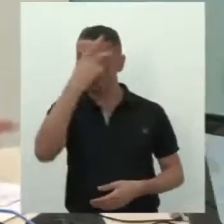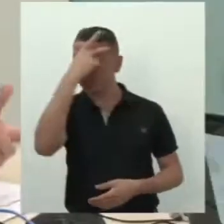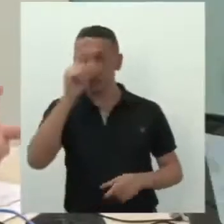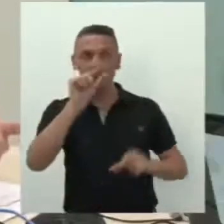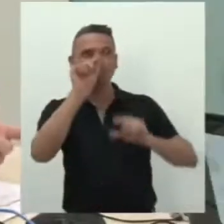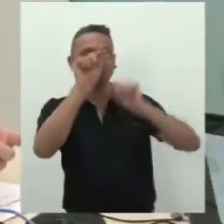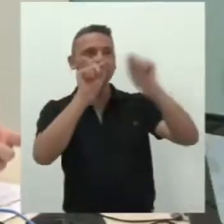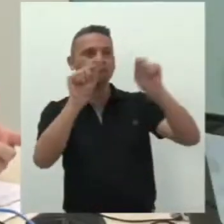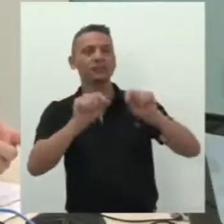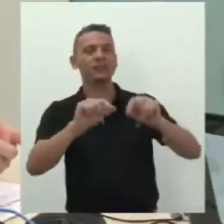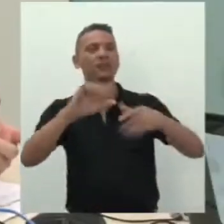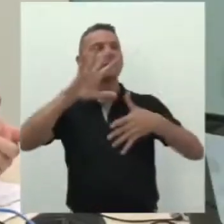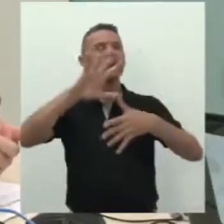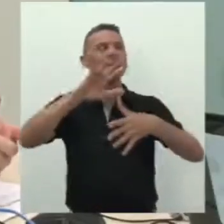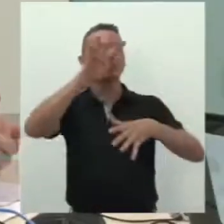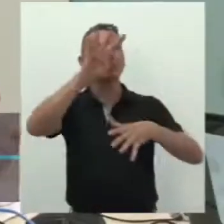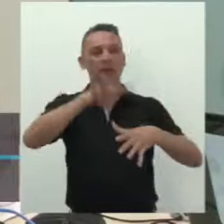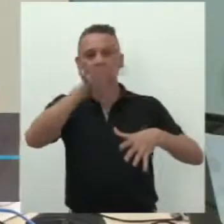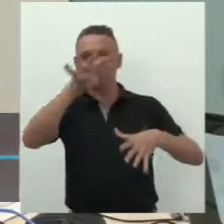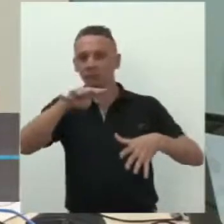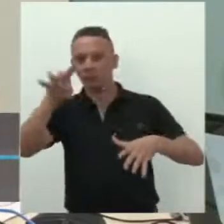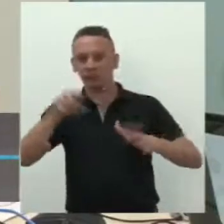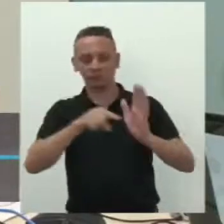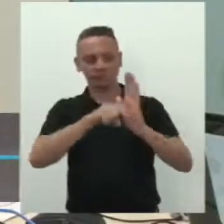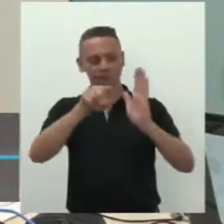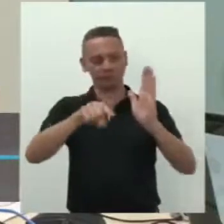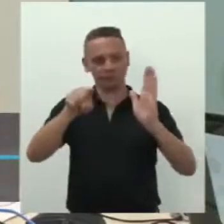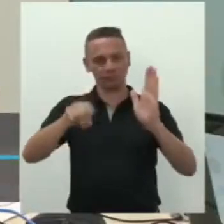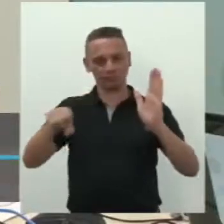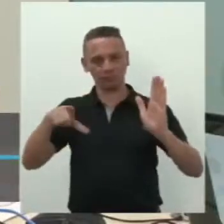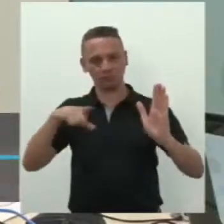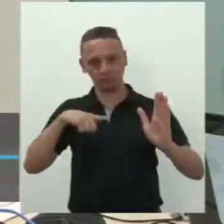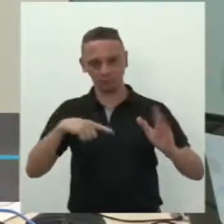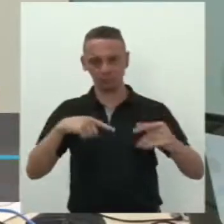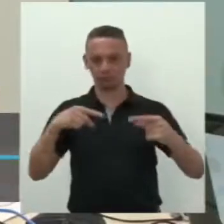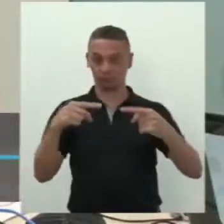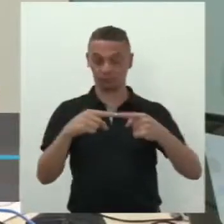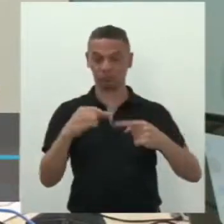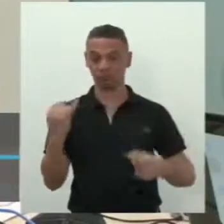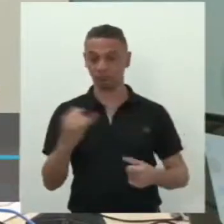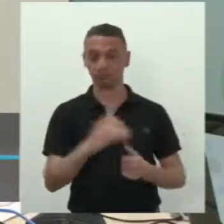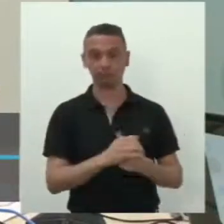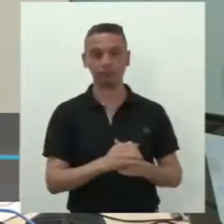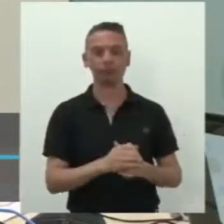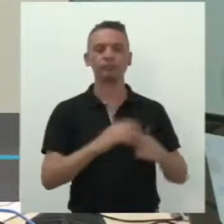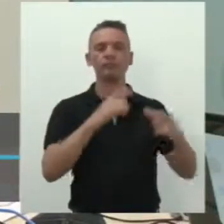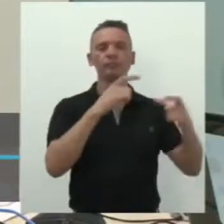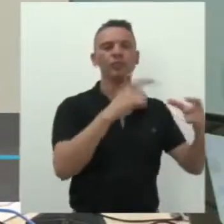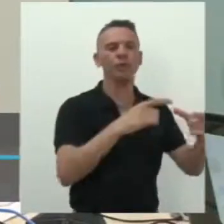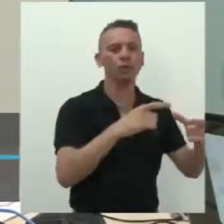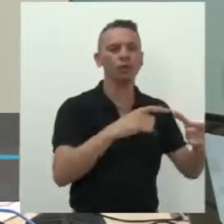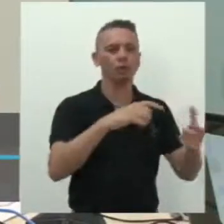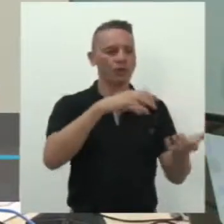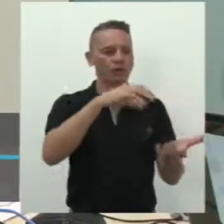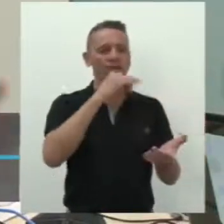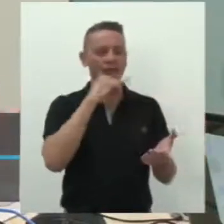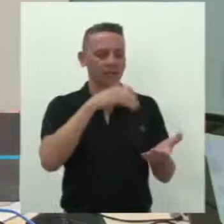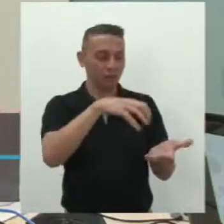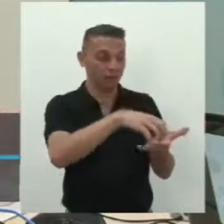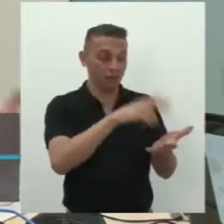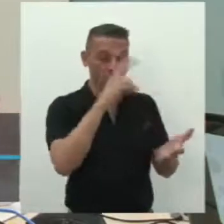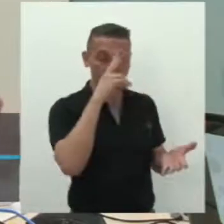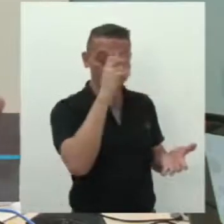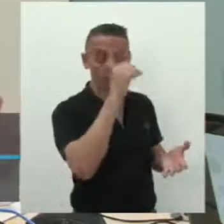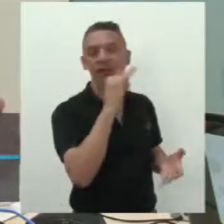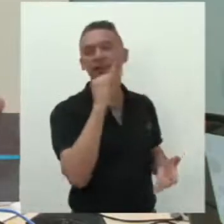alguns desses mapas para fazer esses hotspots que eles chamam, né? Pontos quentes. Então, locais de muita concentração de algo. Aí, no caso